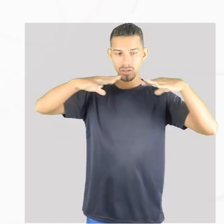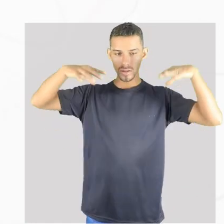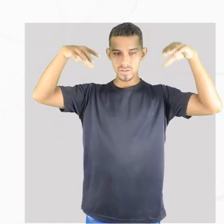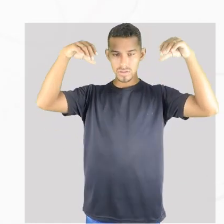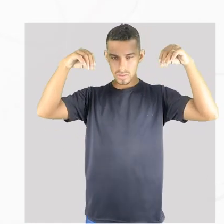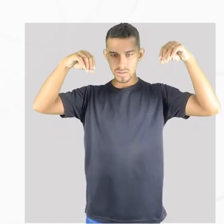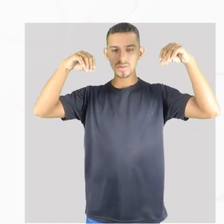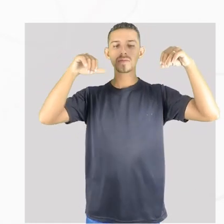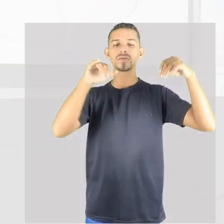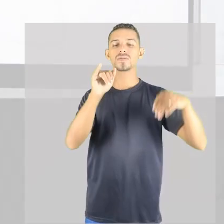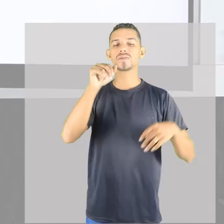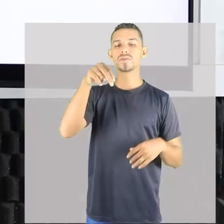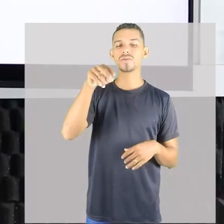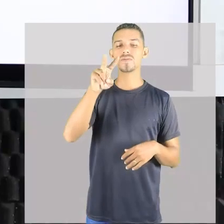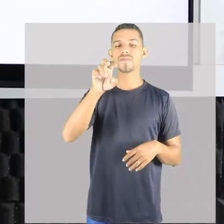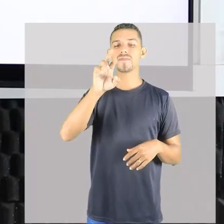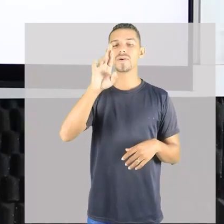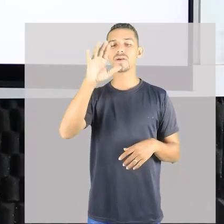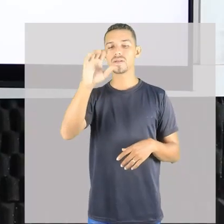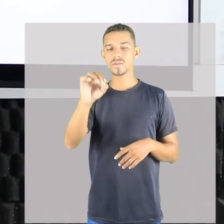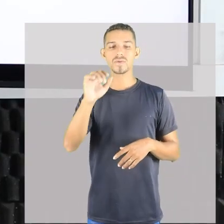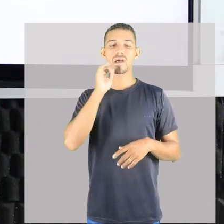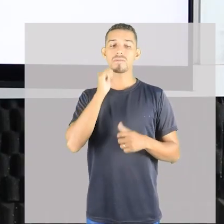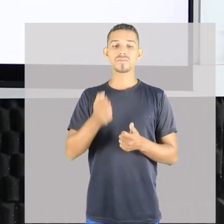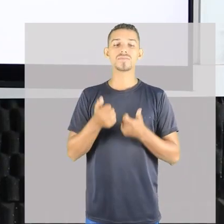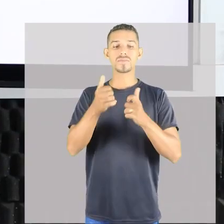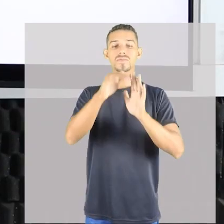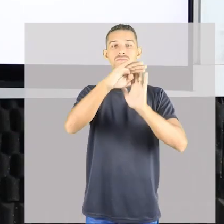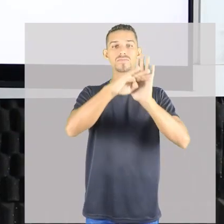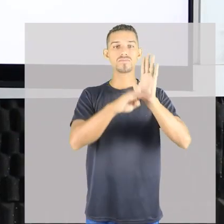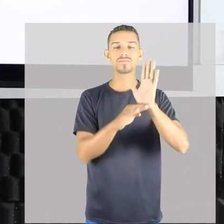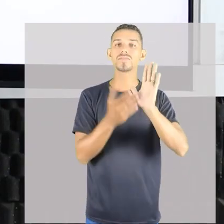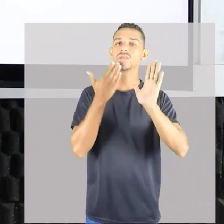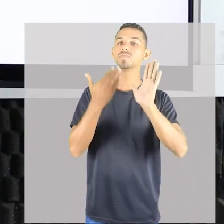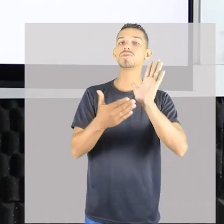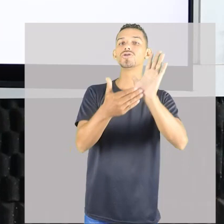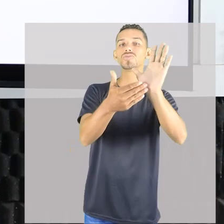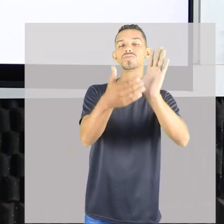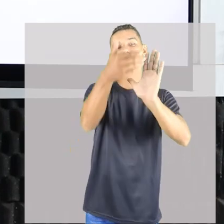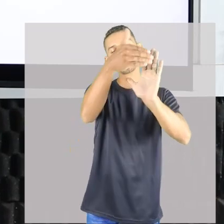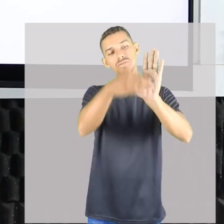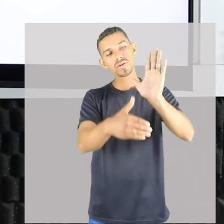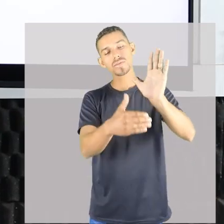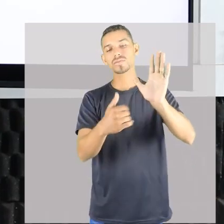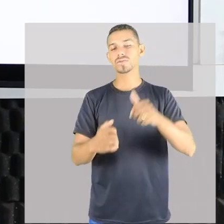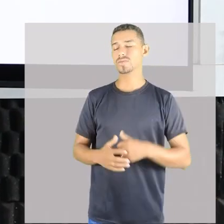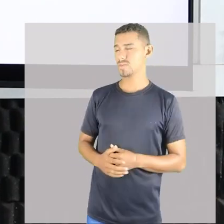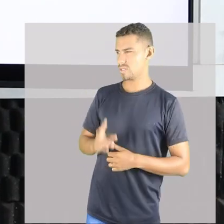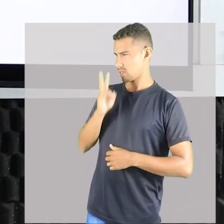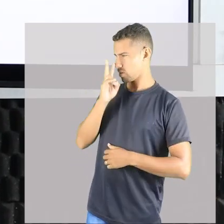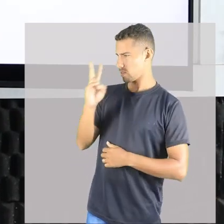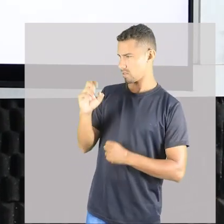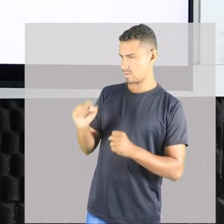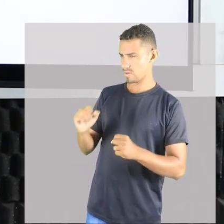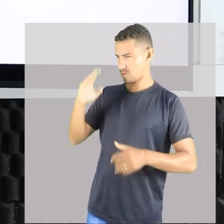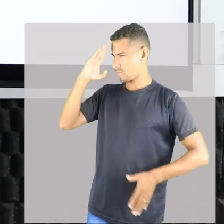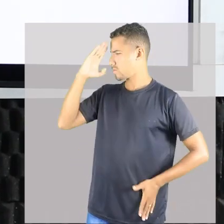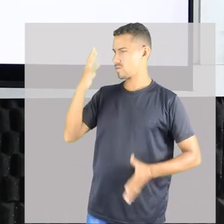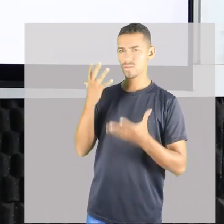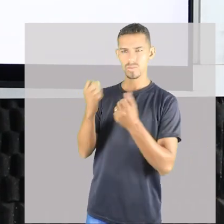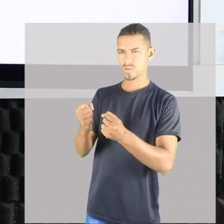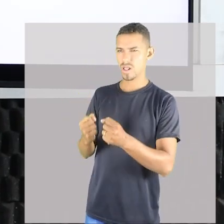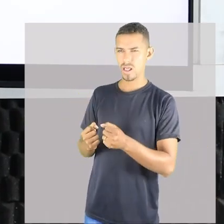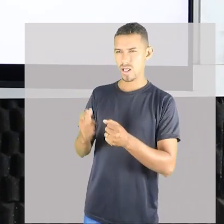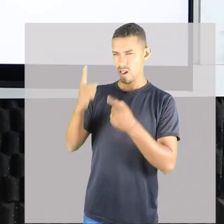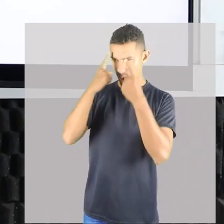o propósito de entregar uma lista de reivindicações ao czar. As forças do czar reprimem violentamente a